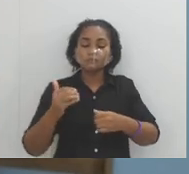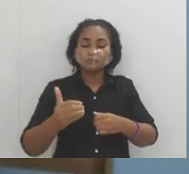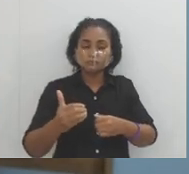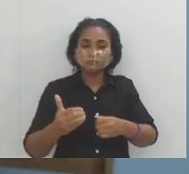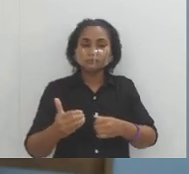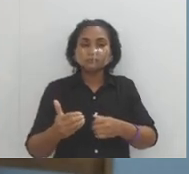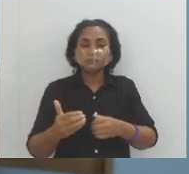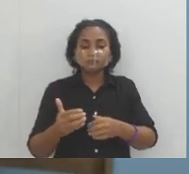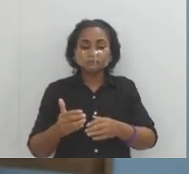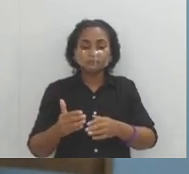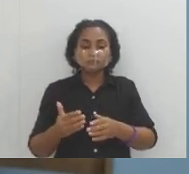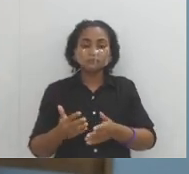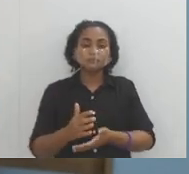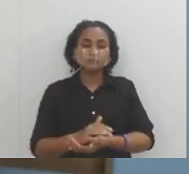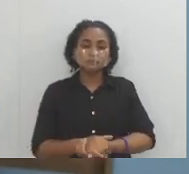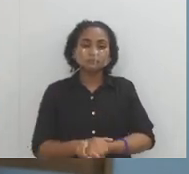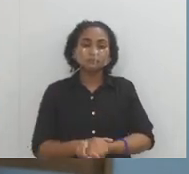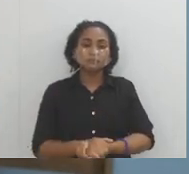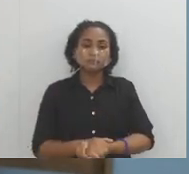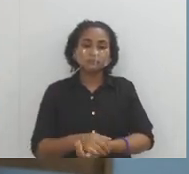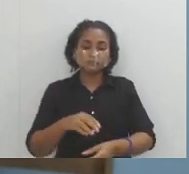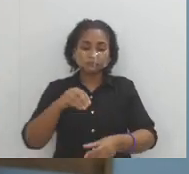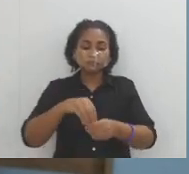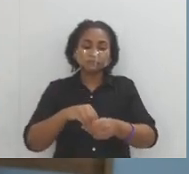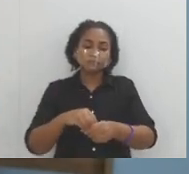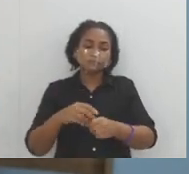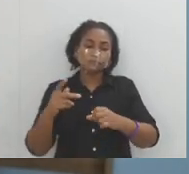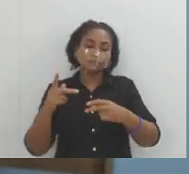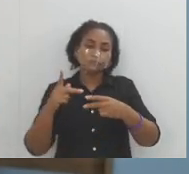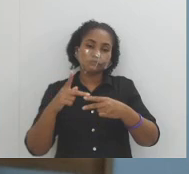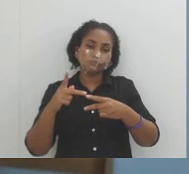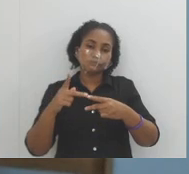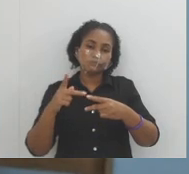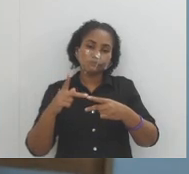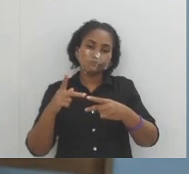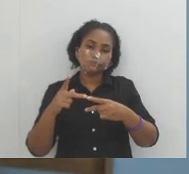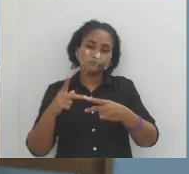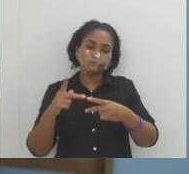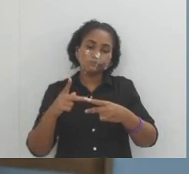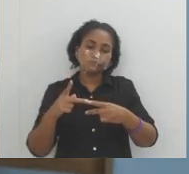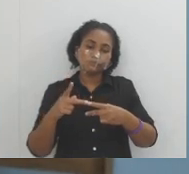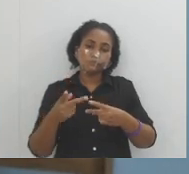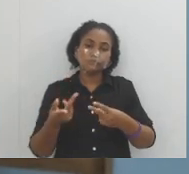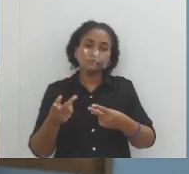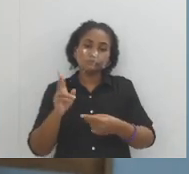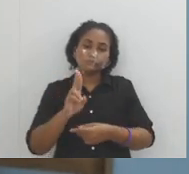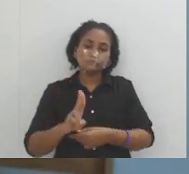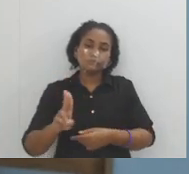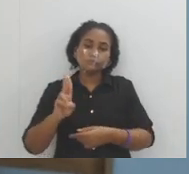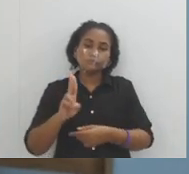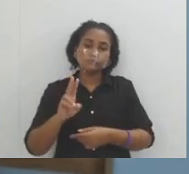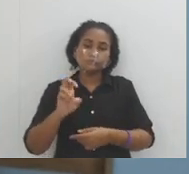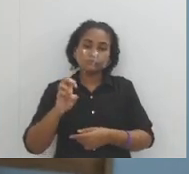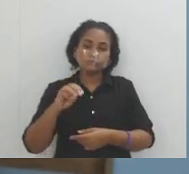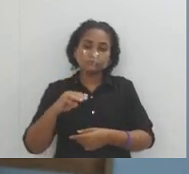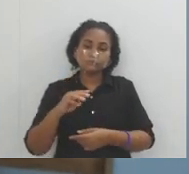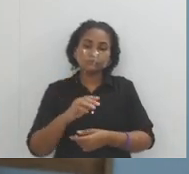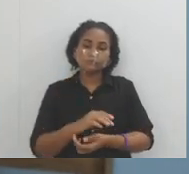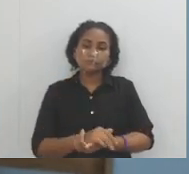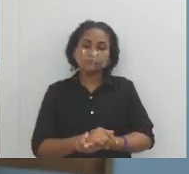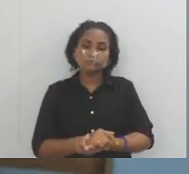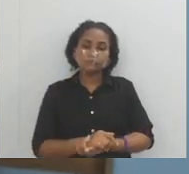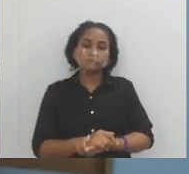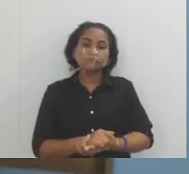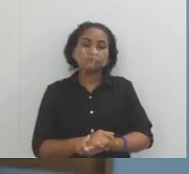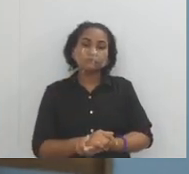também, ela deve estar também na preposição. Então, o emprego do em Aí, no caso, nu,